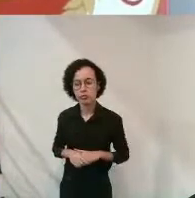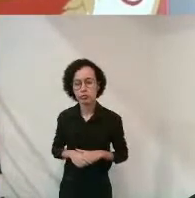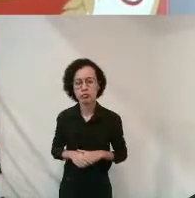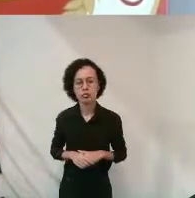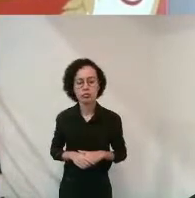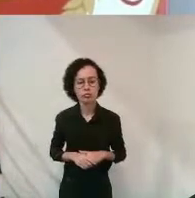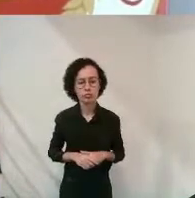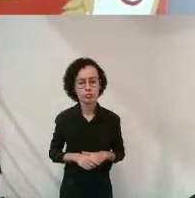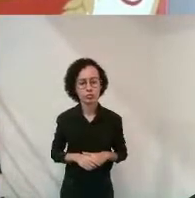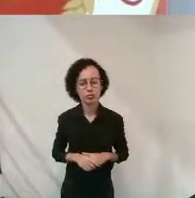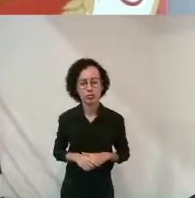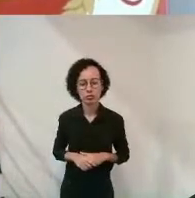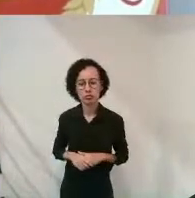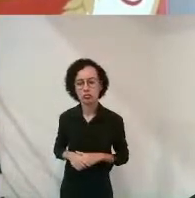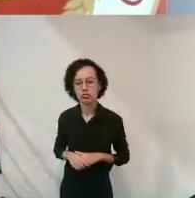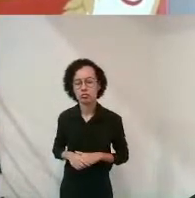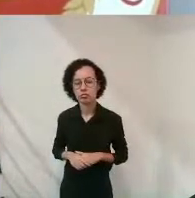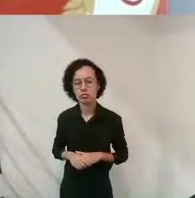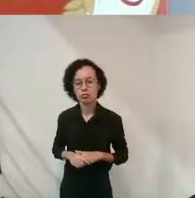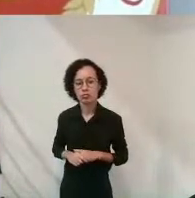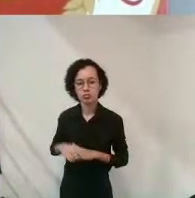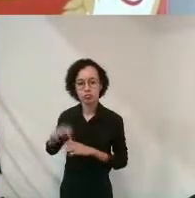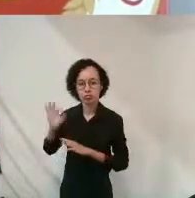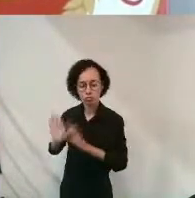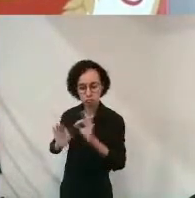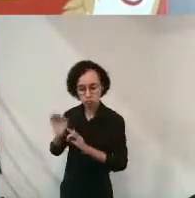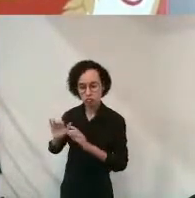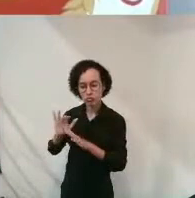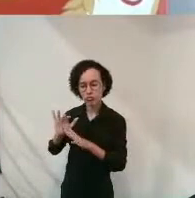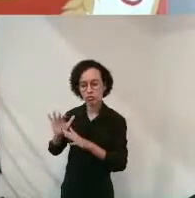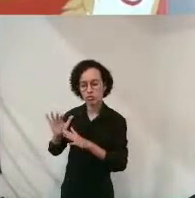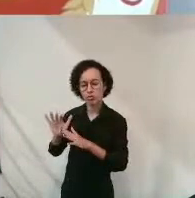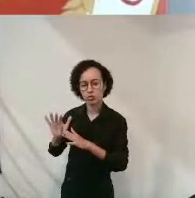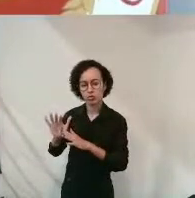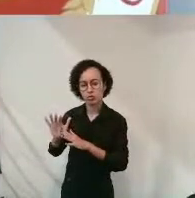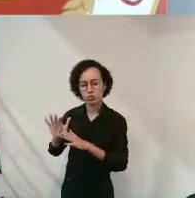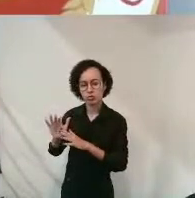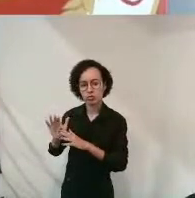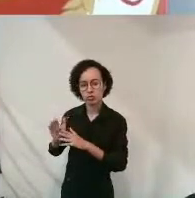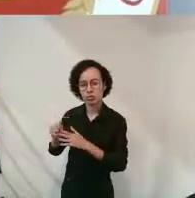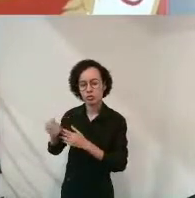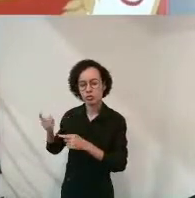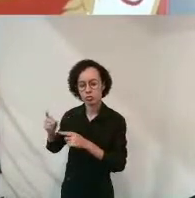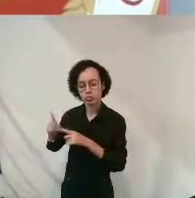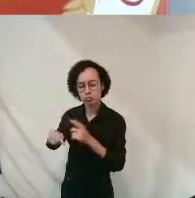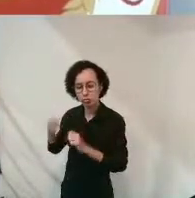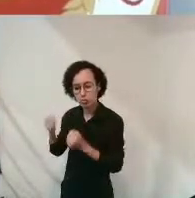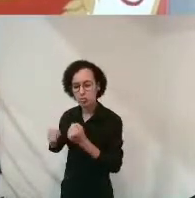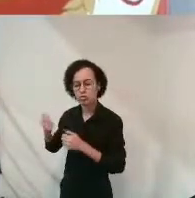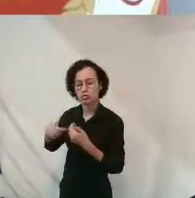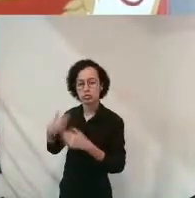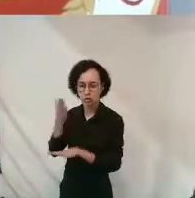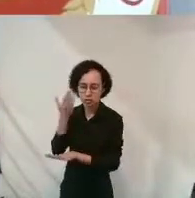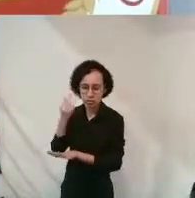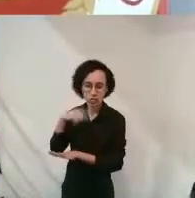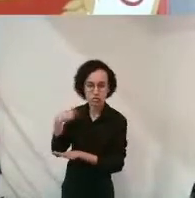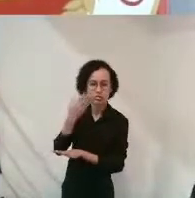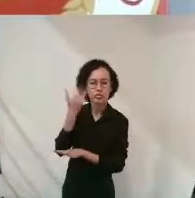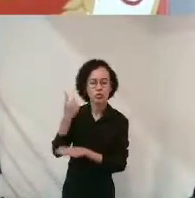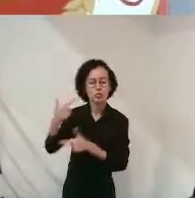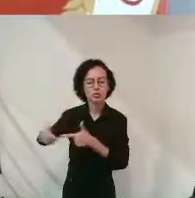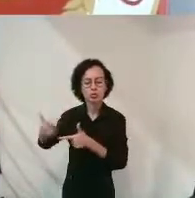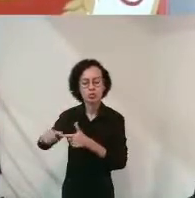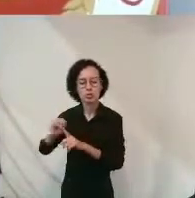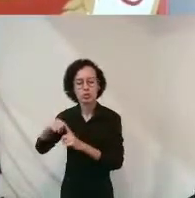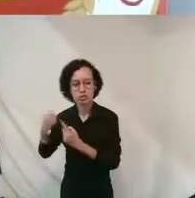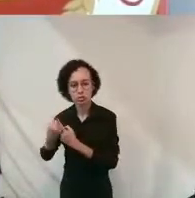Tanto no aspecto da organização de redes de comercialização em cadeias produtivas, porque nós sabemos aqui que um dos principais problemas que os